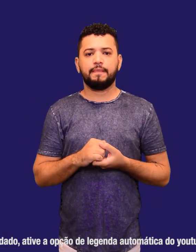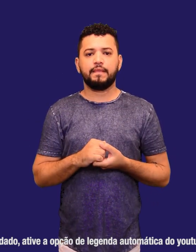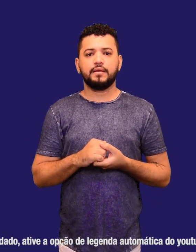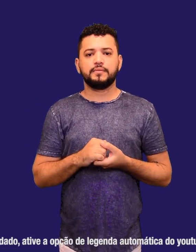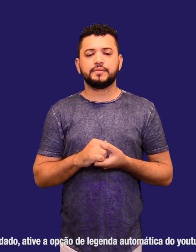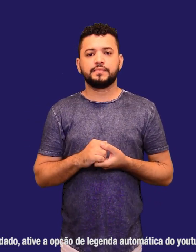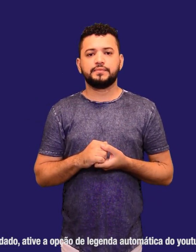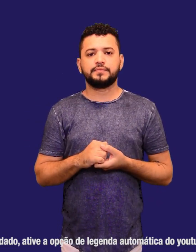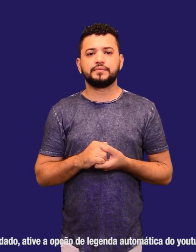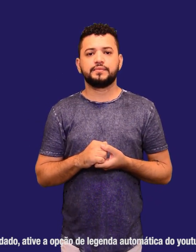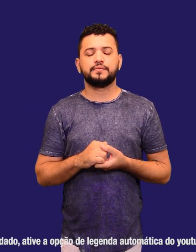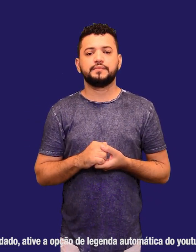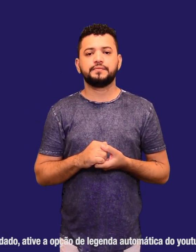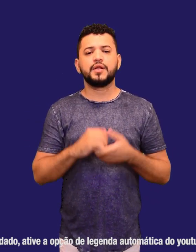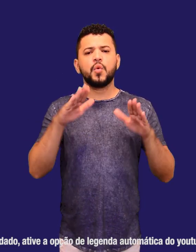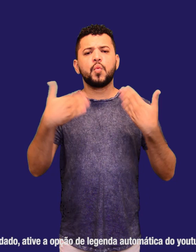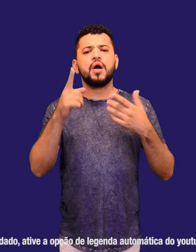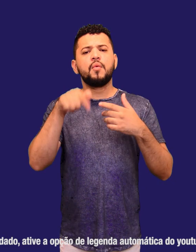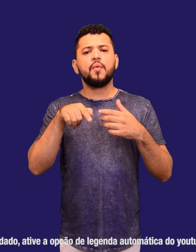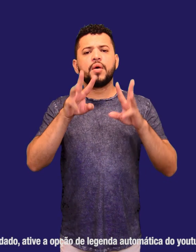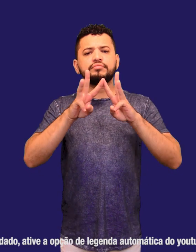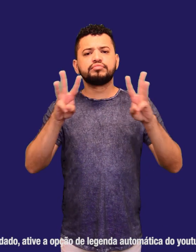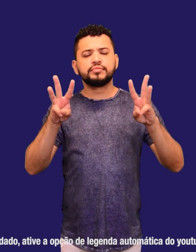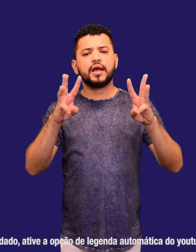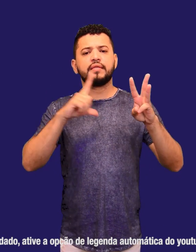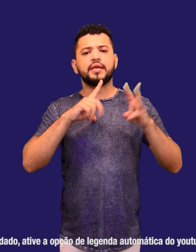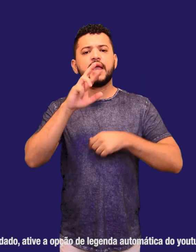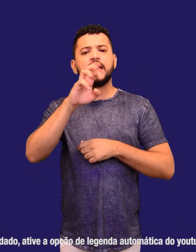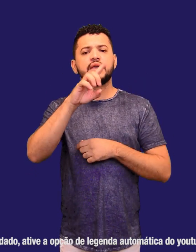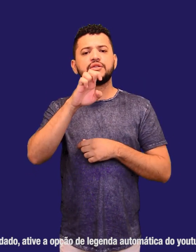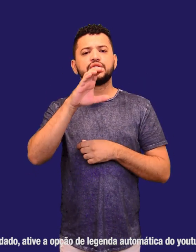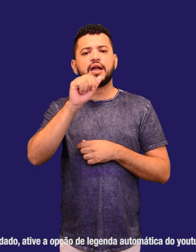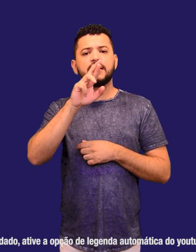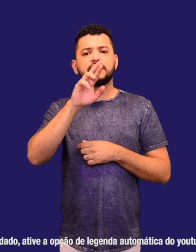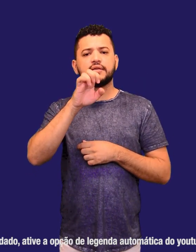Dani, qual é o portal Rede de Carreiras para quem ficou interessado em conhecer?